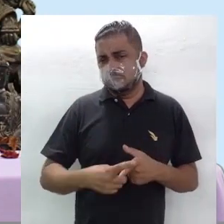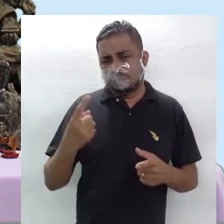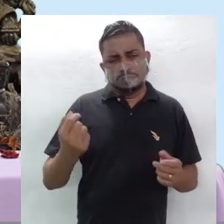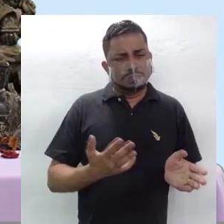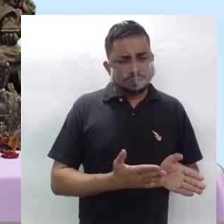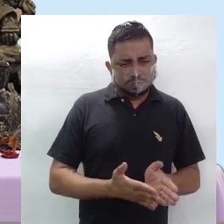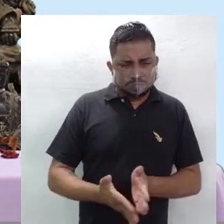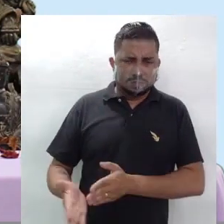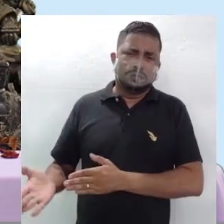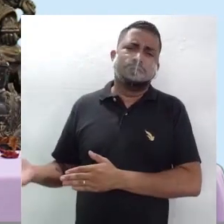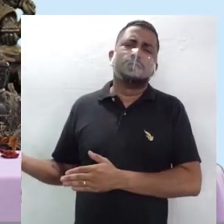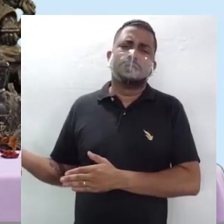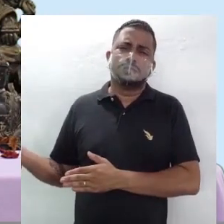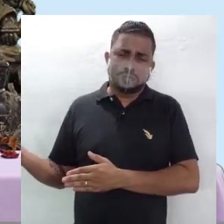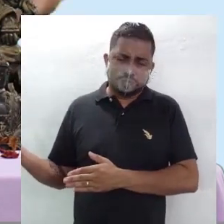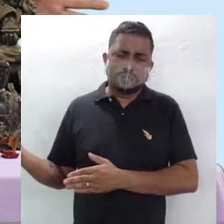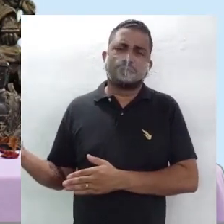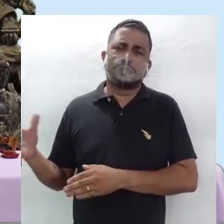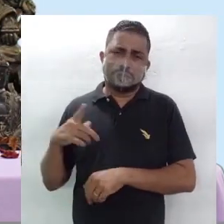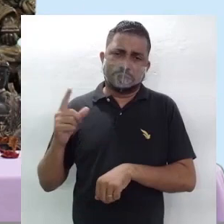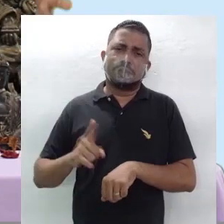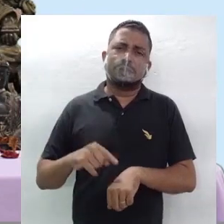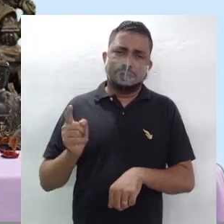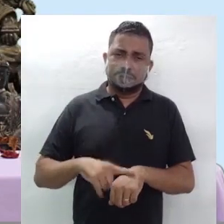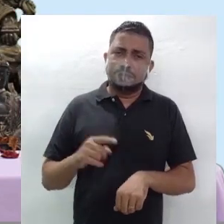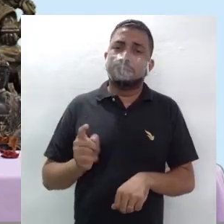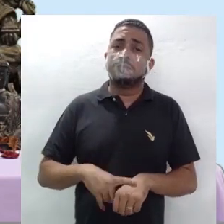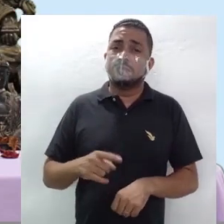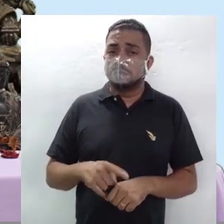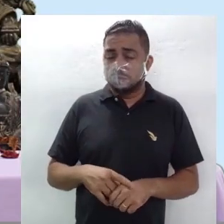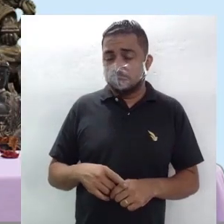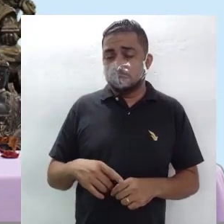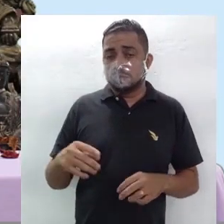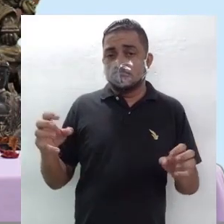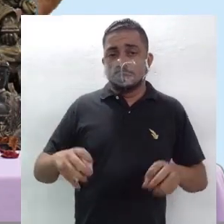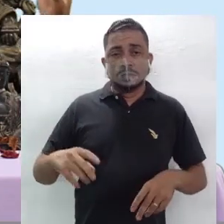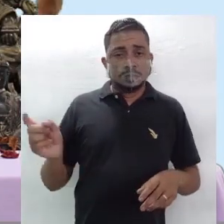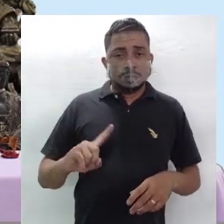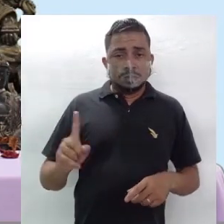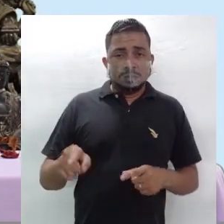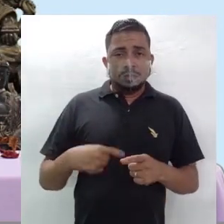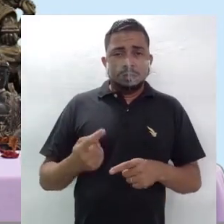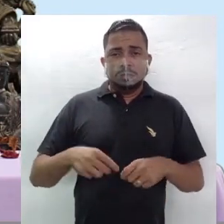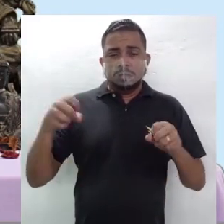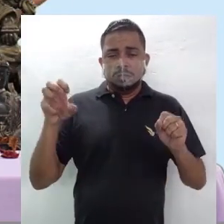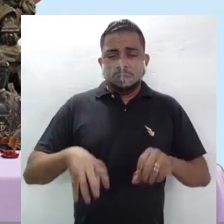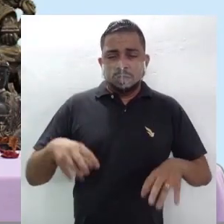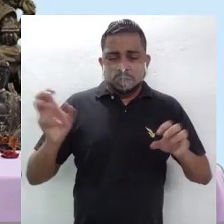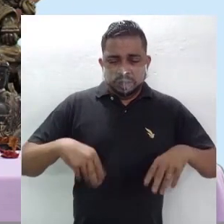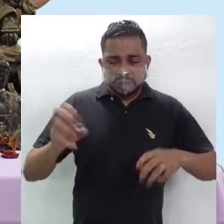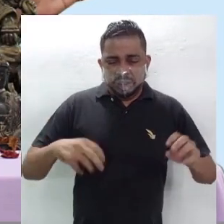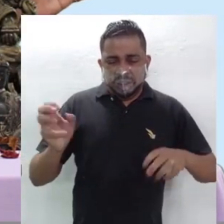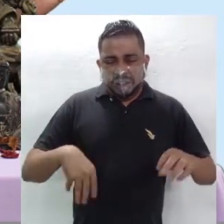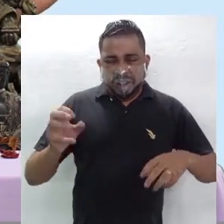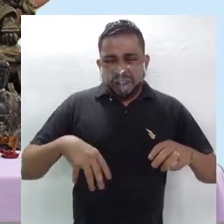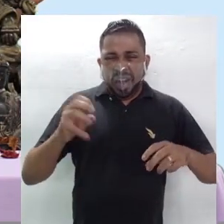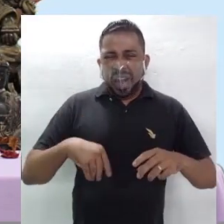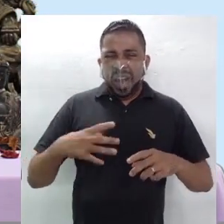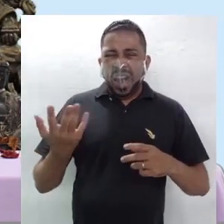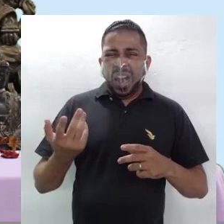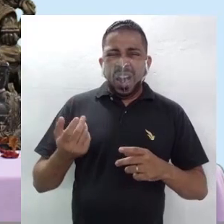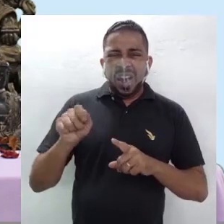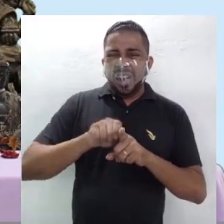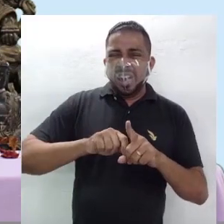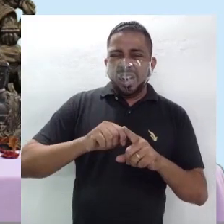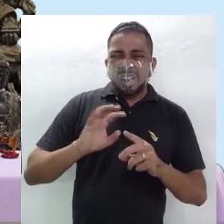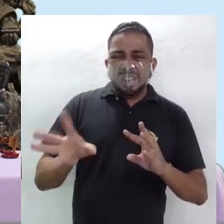período muito tempo sem chover e de repente caiu aquela chuva que era para se cair no